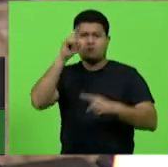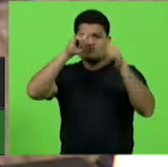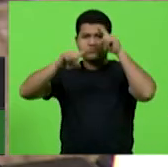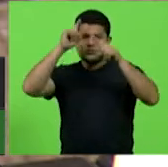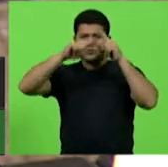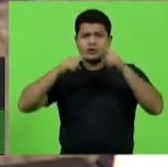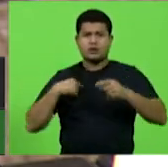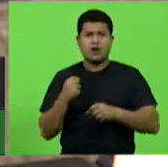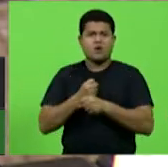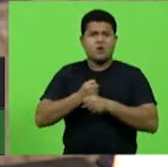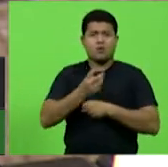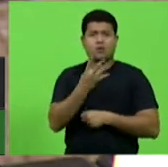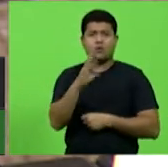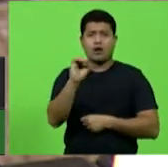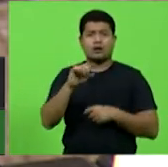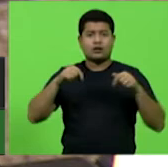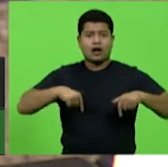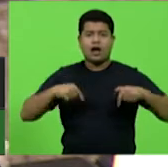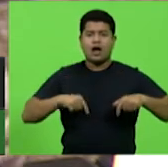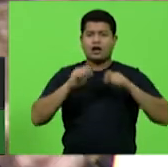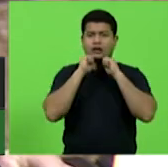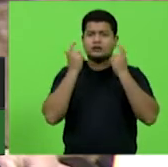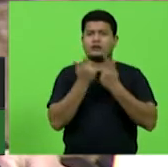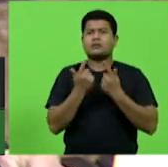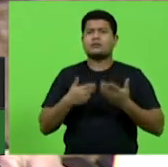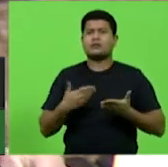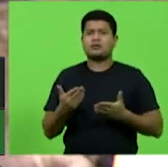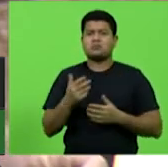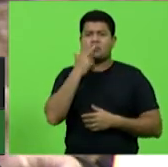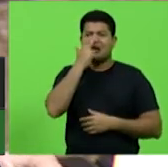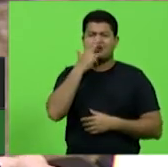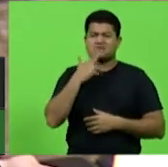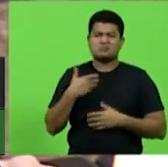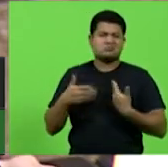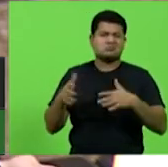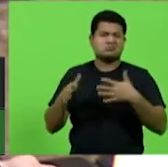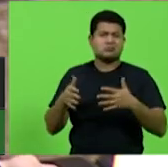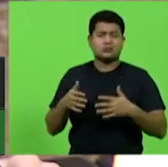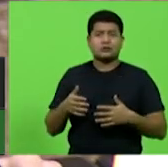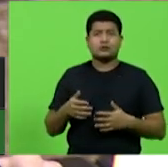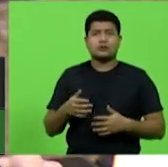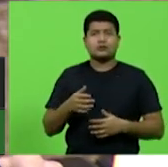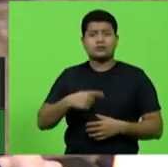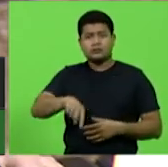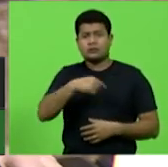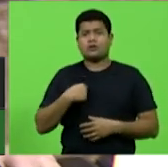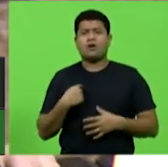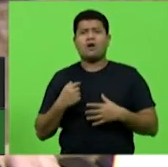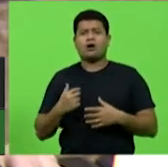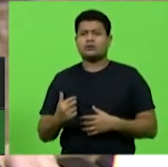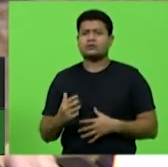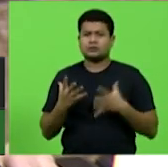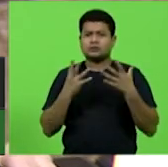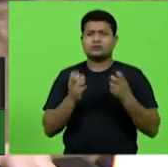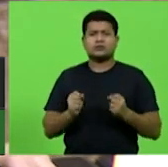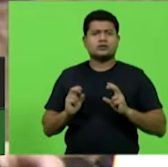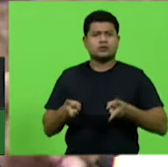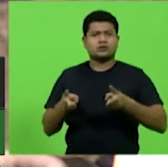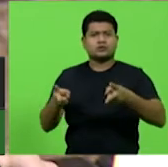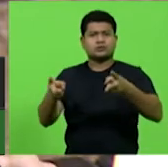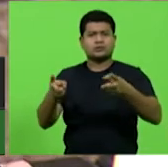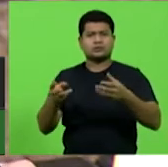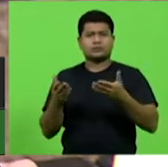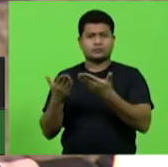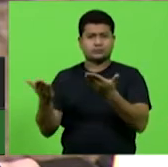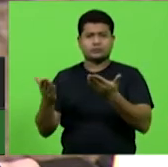resistência dessa casa? A serviço de quem estamos todos nós? que permitimos que isso aconteça com